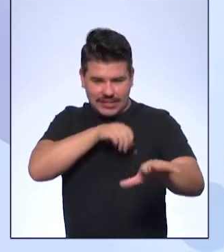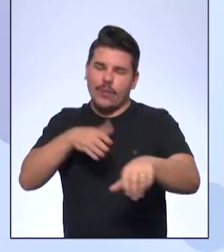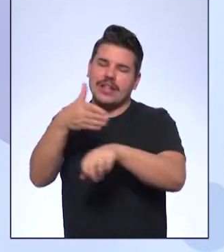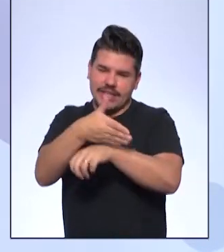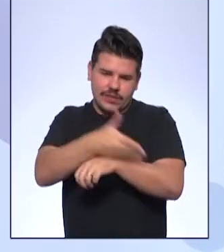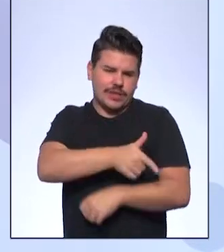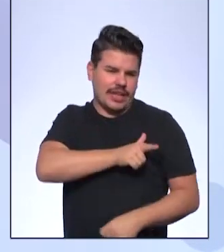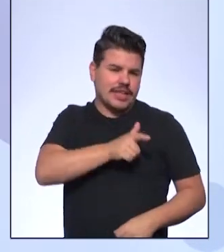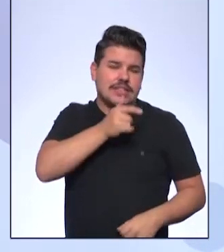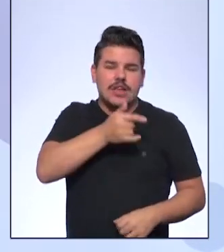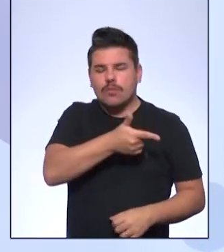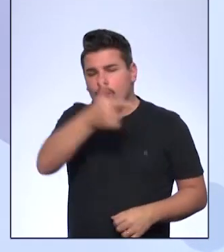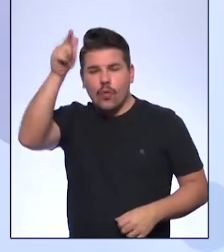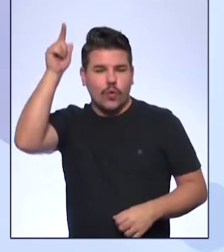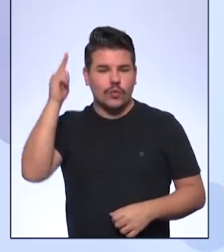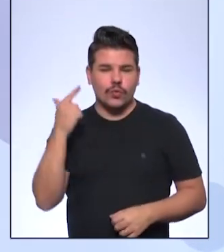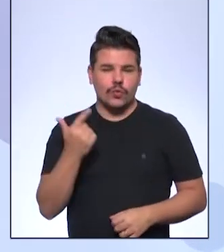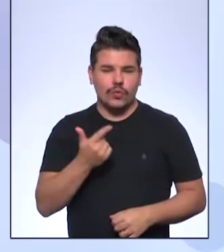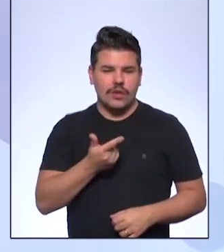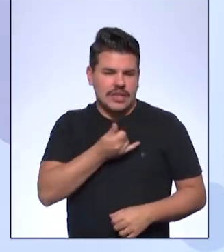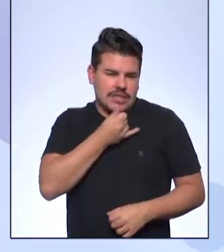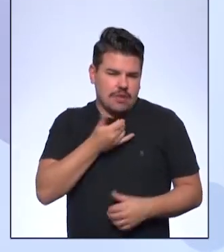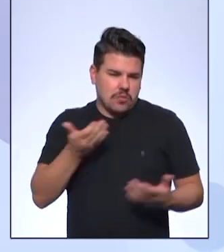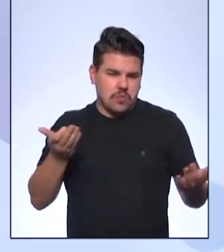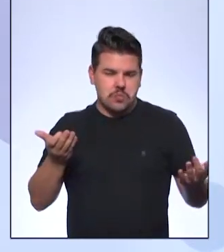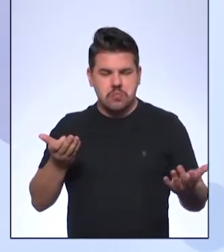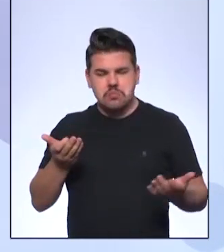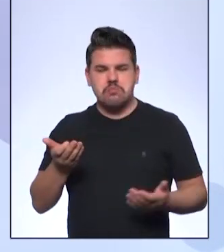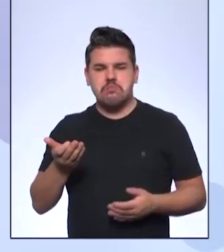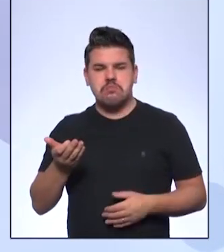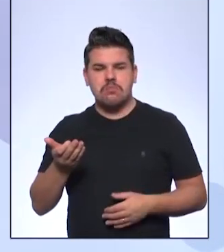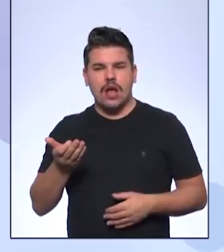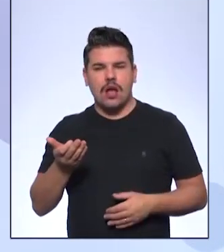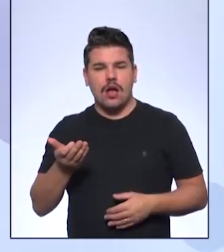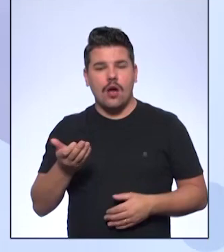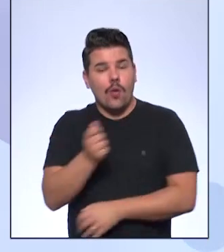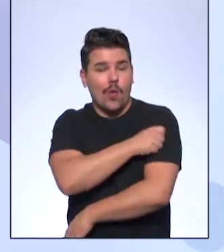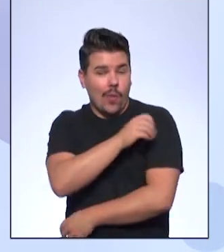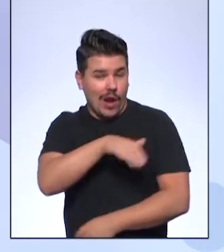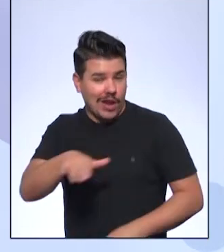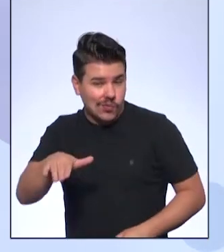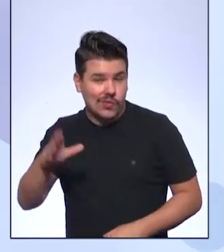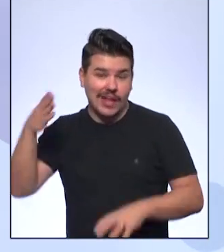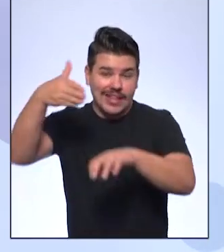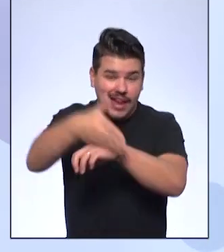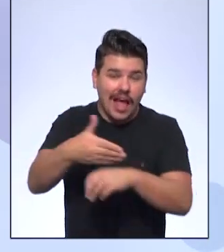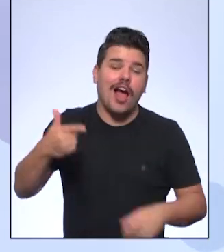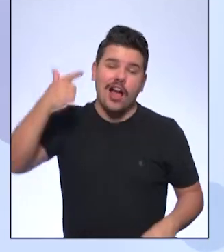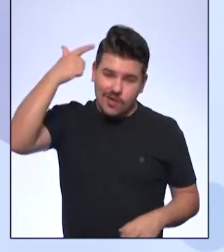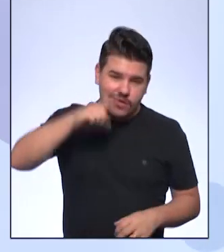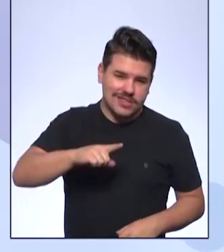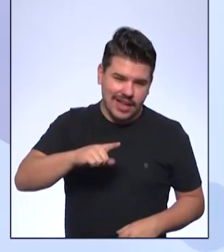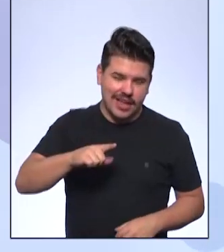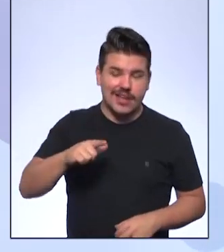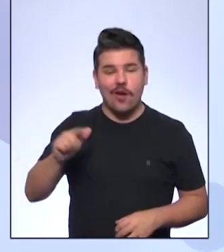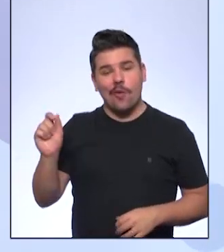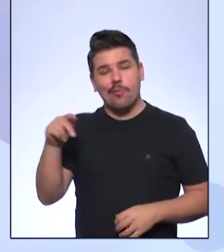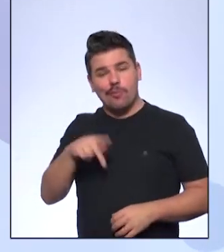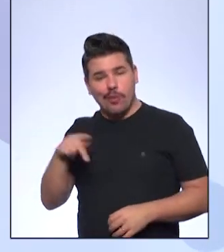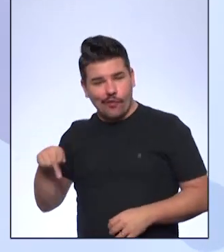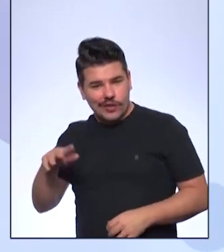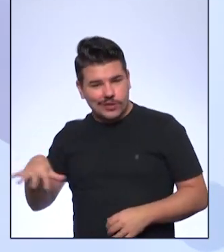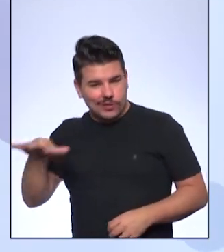por exemplo, se eu tenho um amigo meu, ele não consegue logar no centro de mídias. Então, todas as pessoas que estão lá, ou são